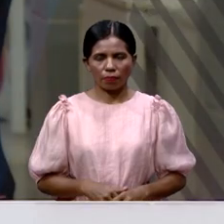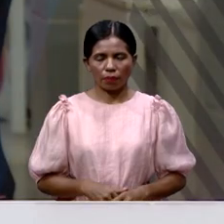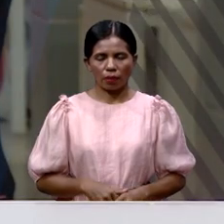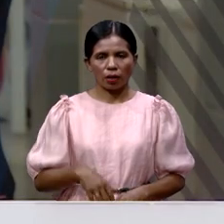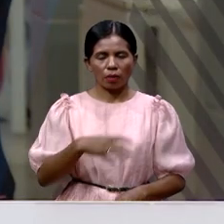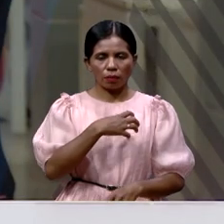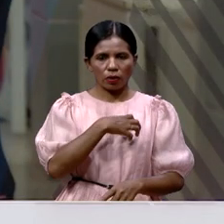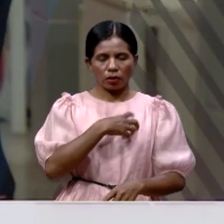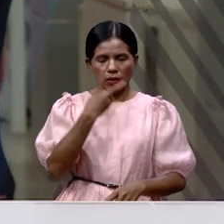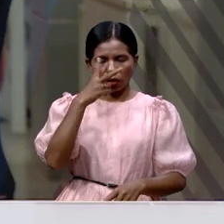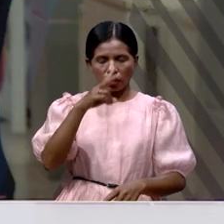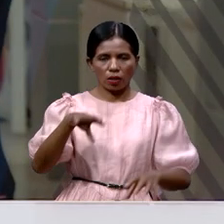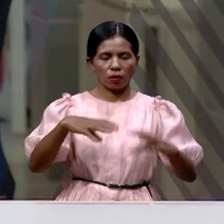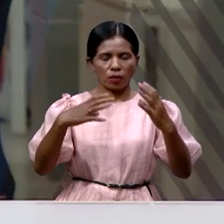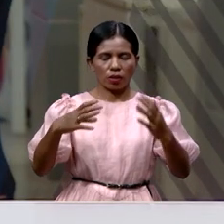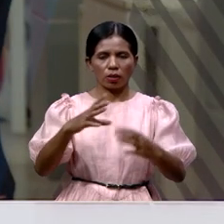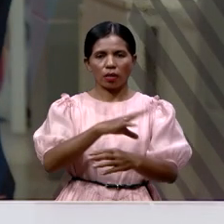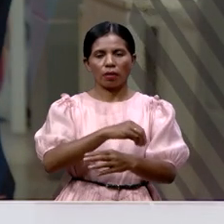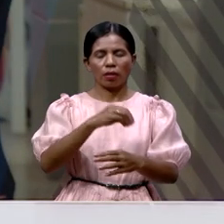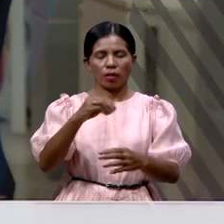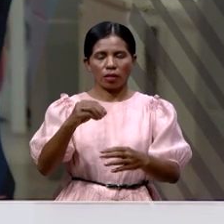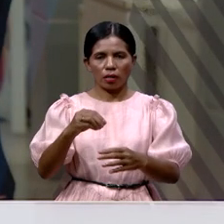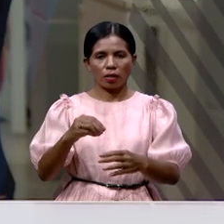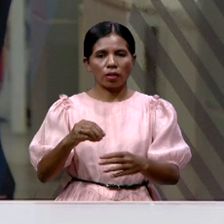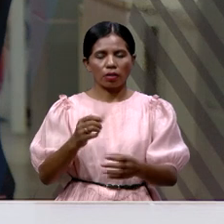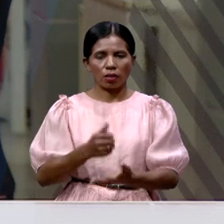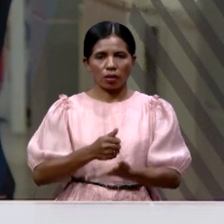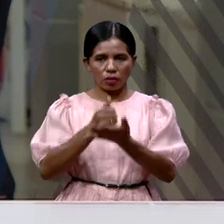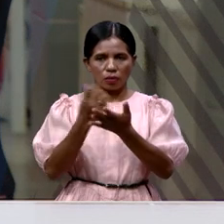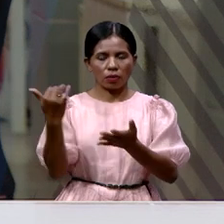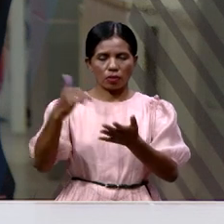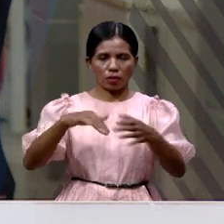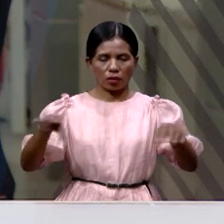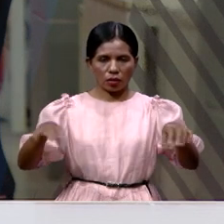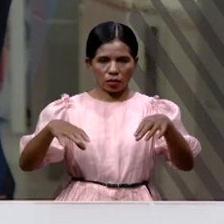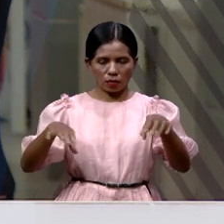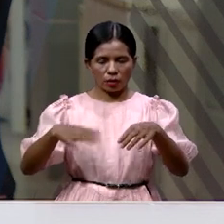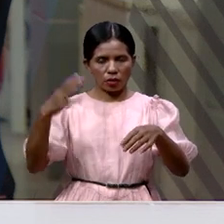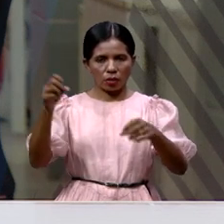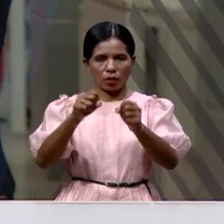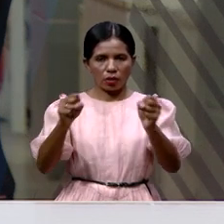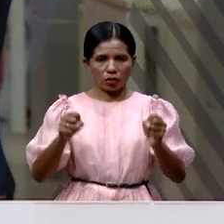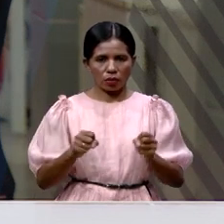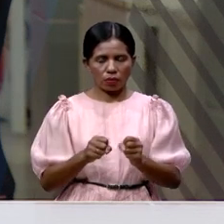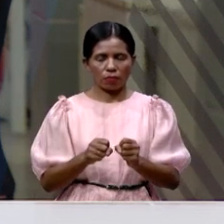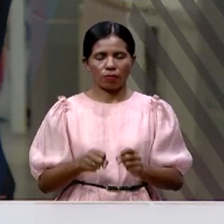Penitência reativa, Conselho Policiamento Comunitário, Rodi apoia Sirania Serviço e a Sucularan.